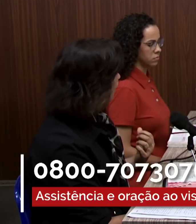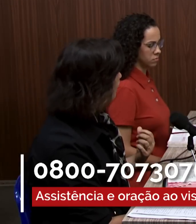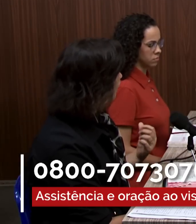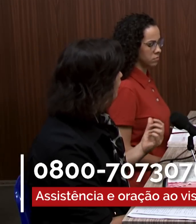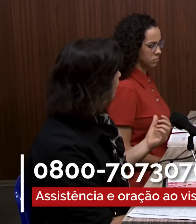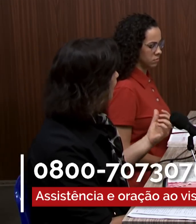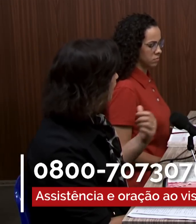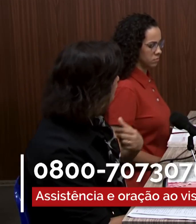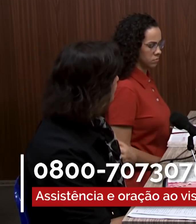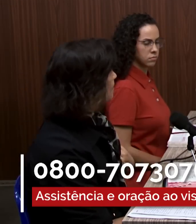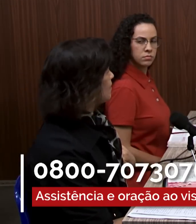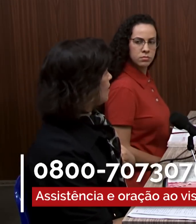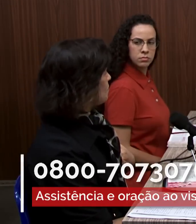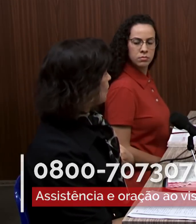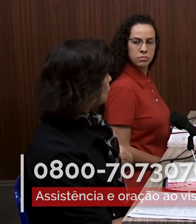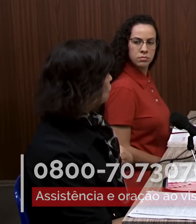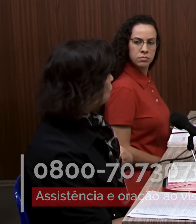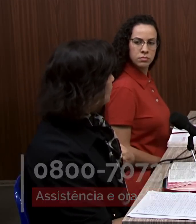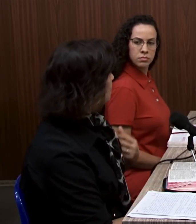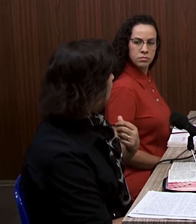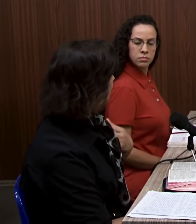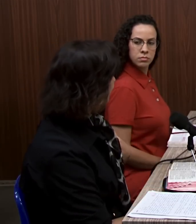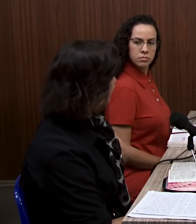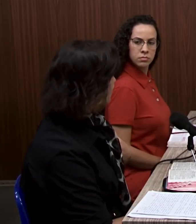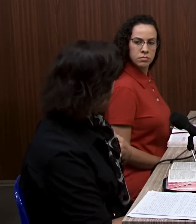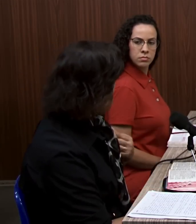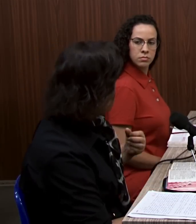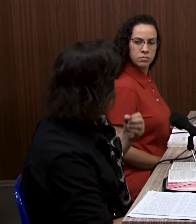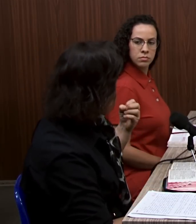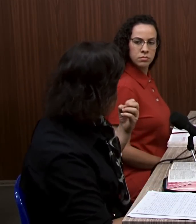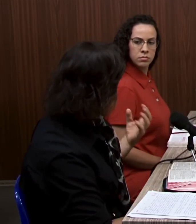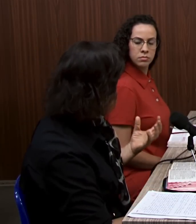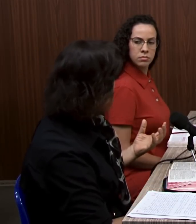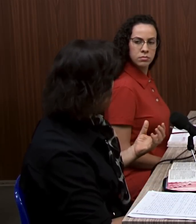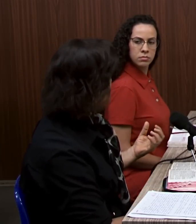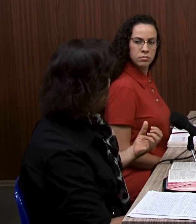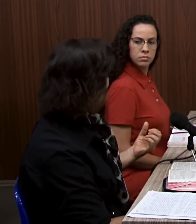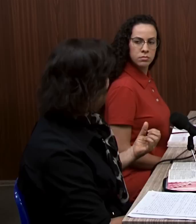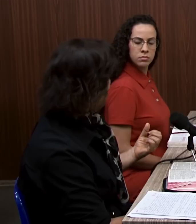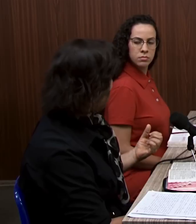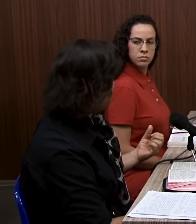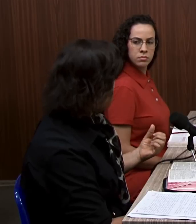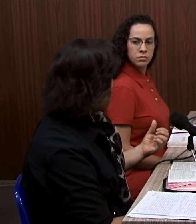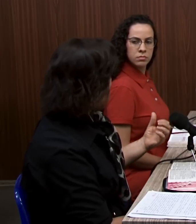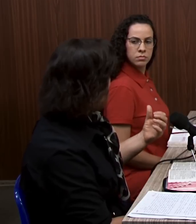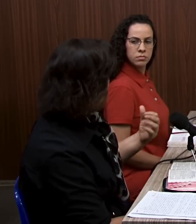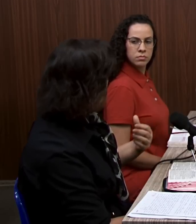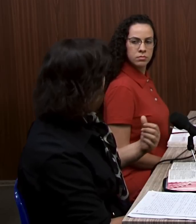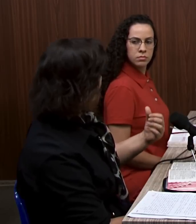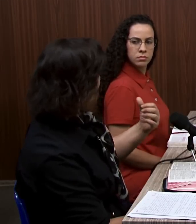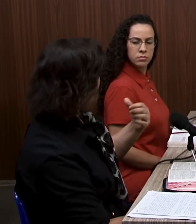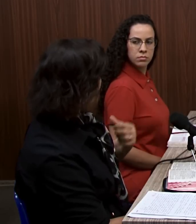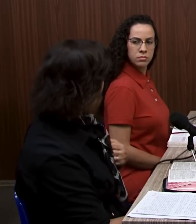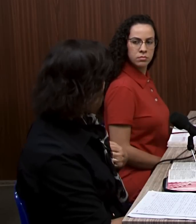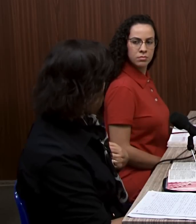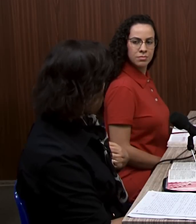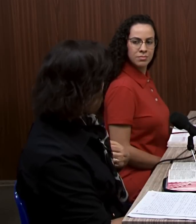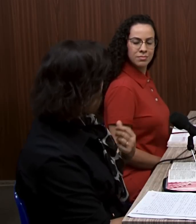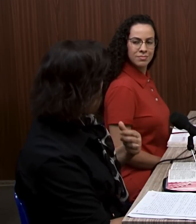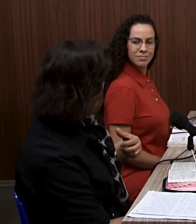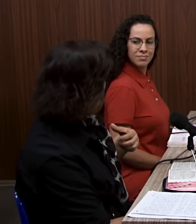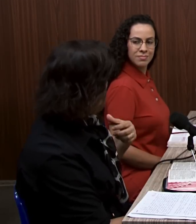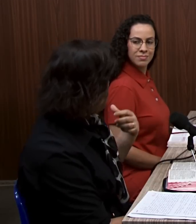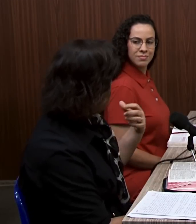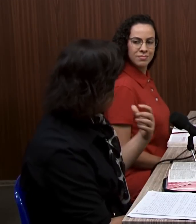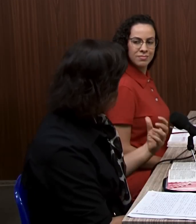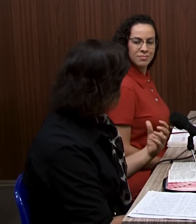vontade dele que interessa para todos nós enquanto igreja do Senhor, porque nós queremos fazer a vontade dele. E aquilo nos faz bem. O